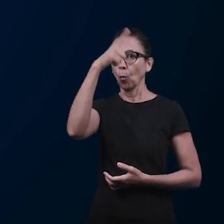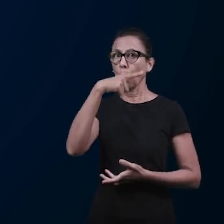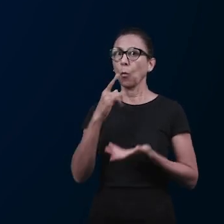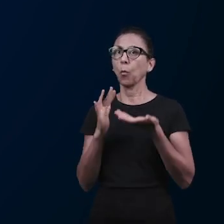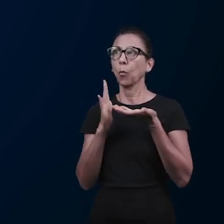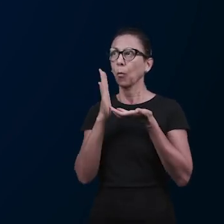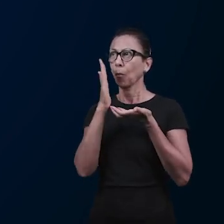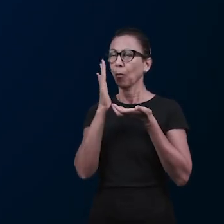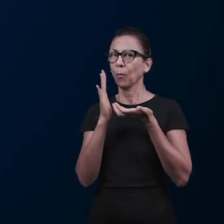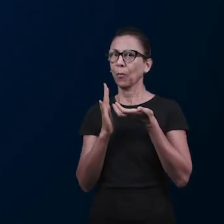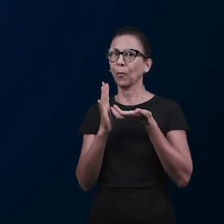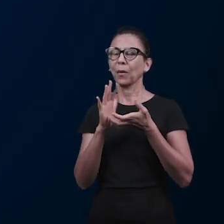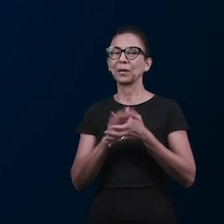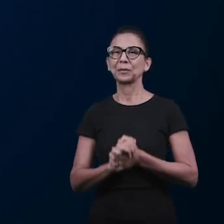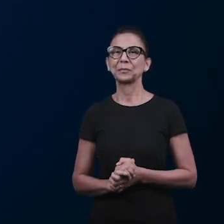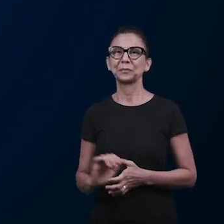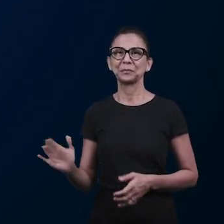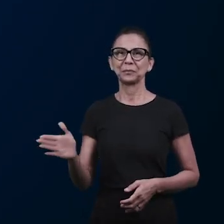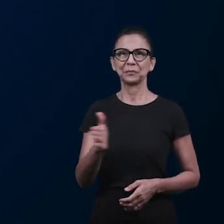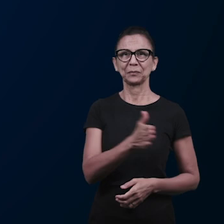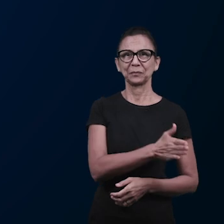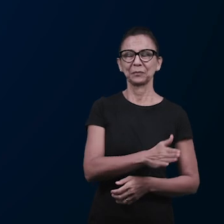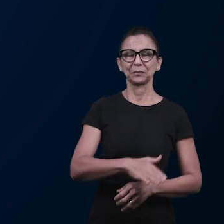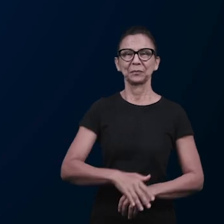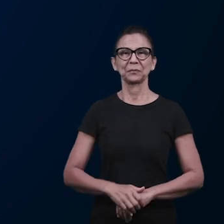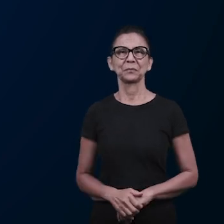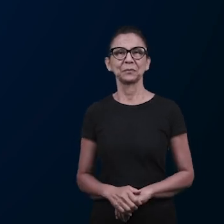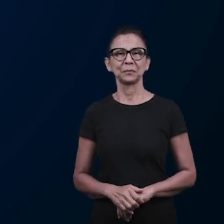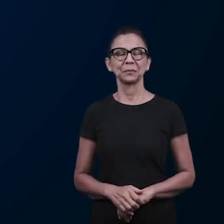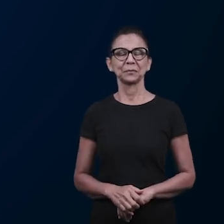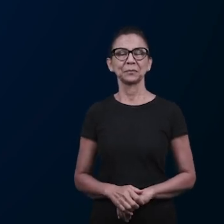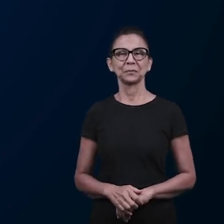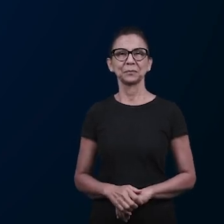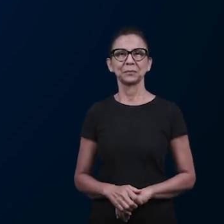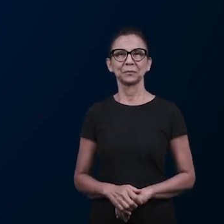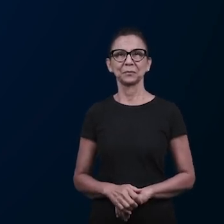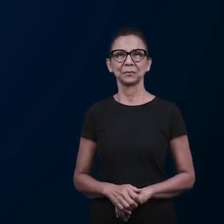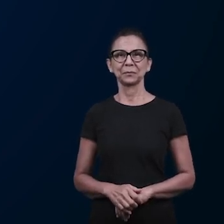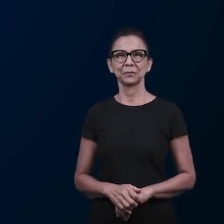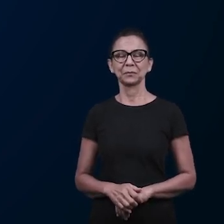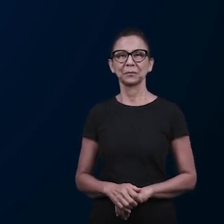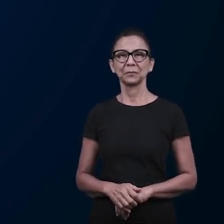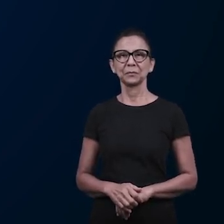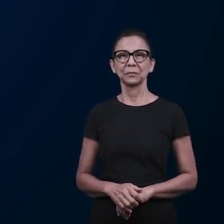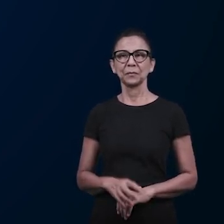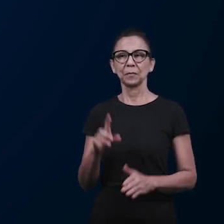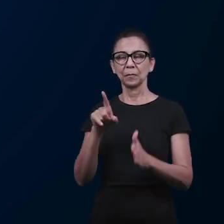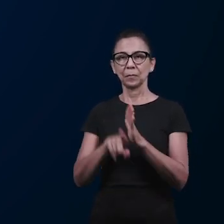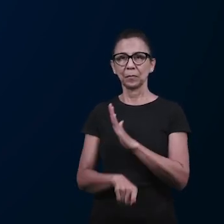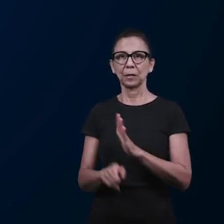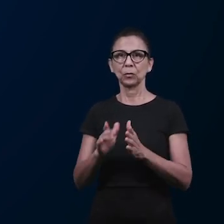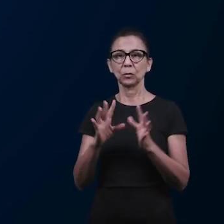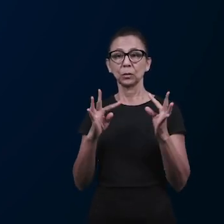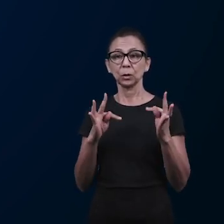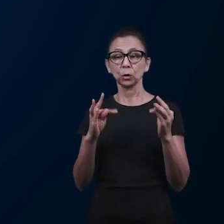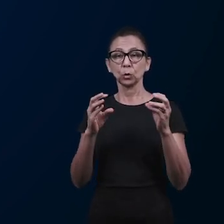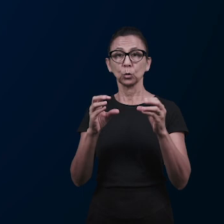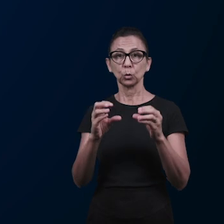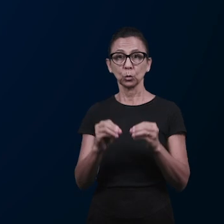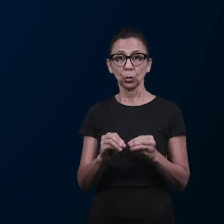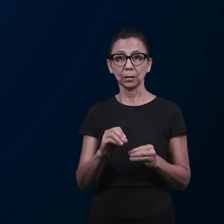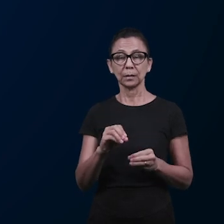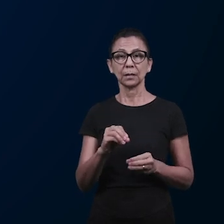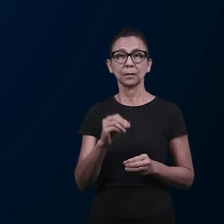iluminado. Amém. Pai do Senhor, irmãos. A pergunta para as crianças é: todas as virgens deviam trazer as candeias para participar